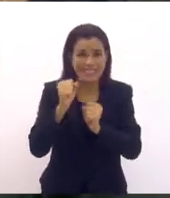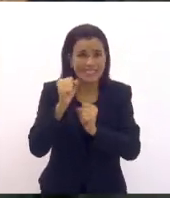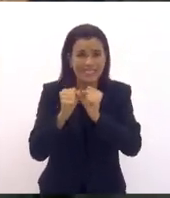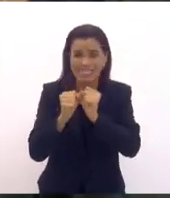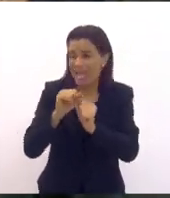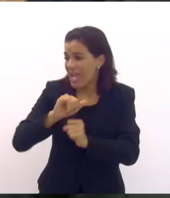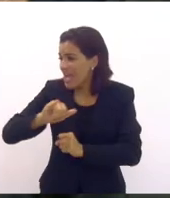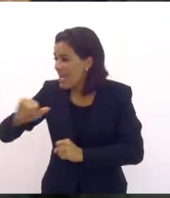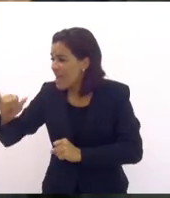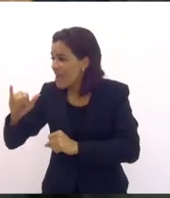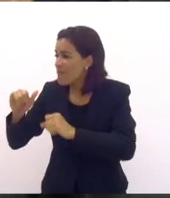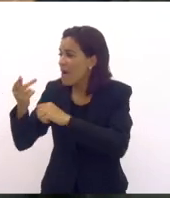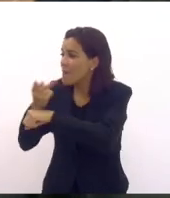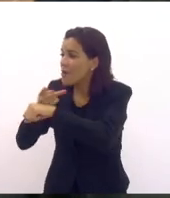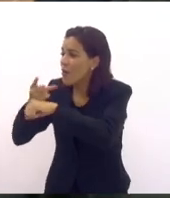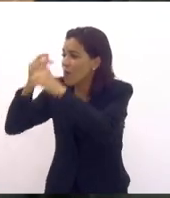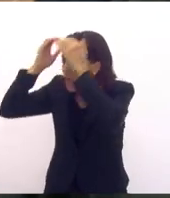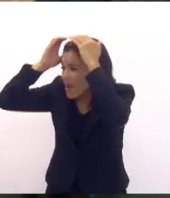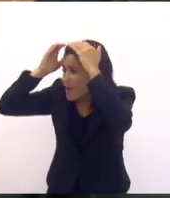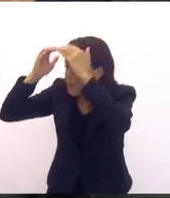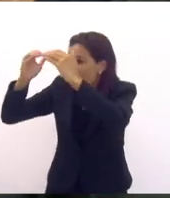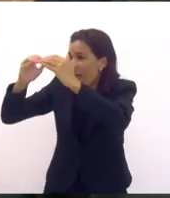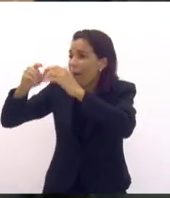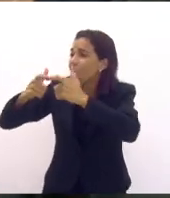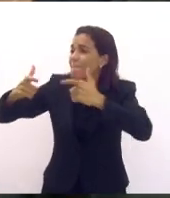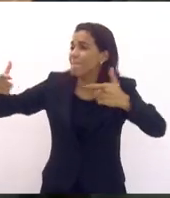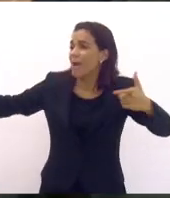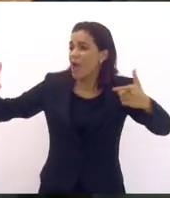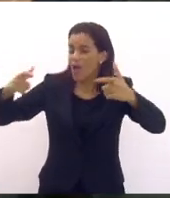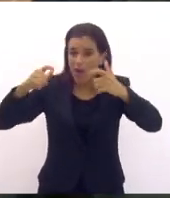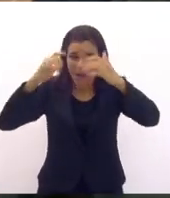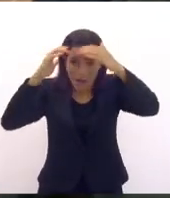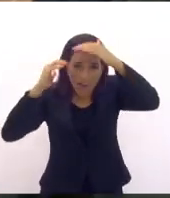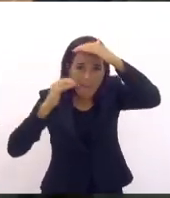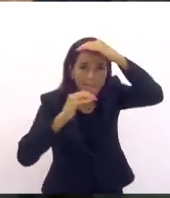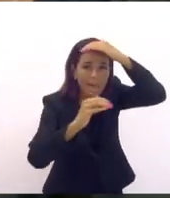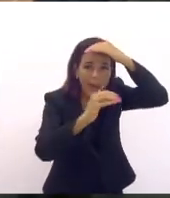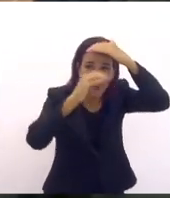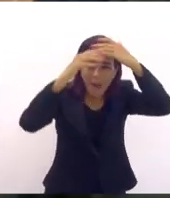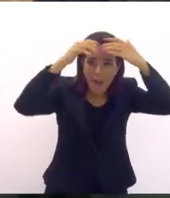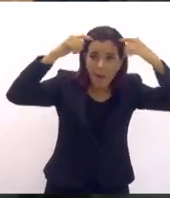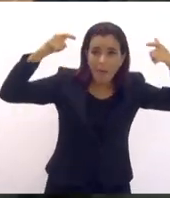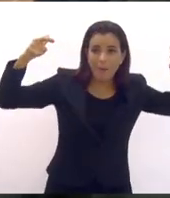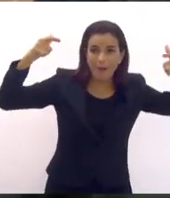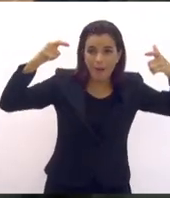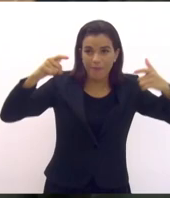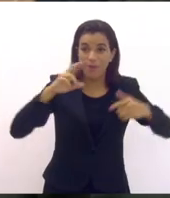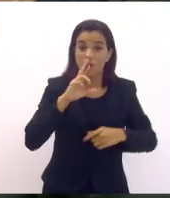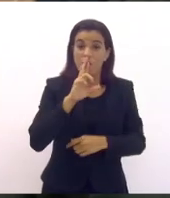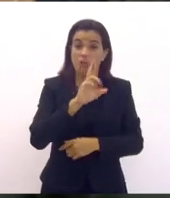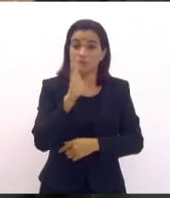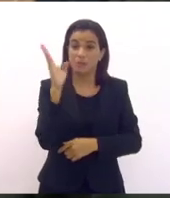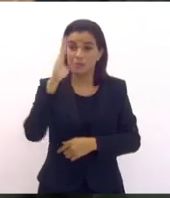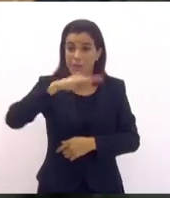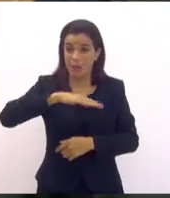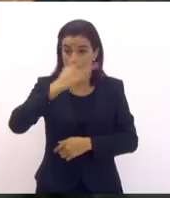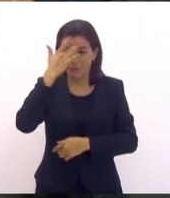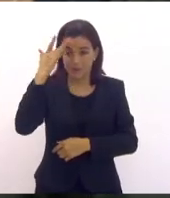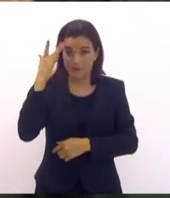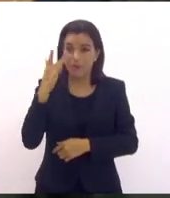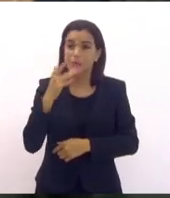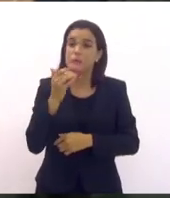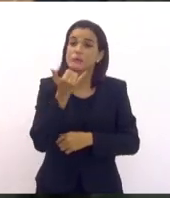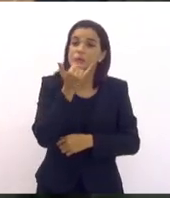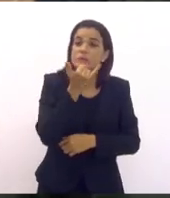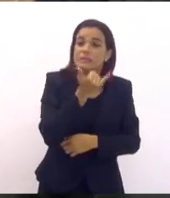avisando para debaixo de Marquis e tal que é maior para debaixo sabe como uma vez eu respondi muito mal uma pessoa e pedi desculpas